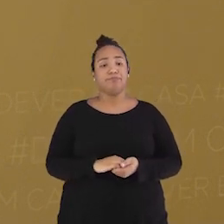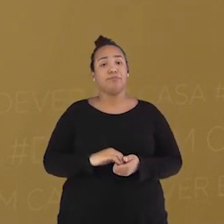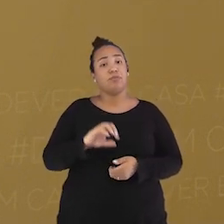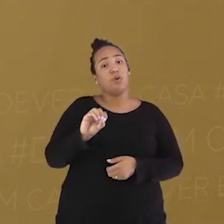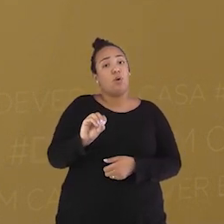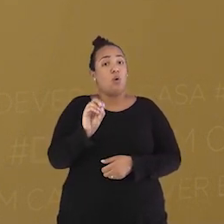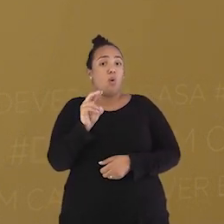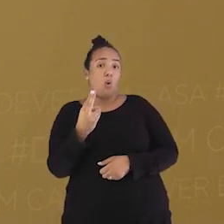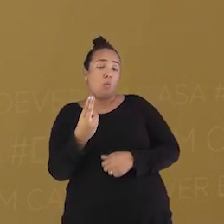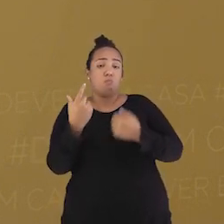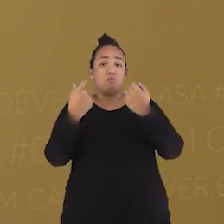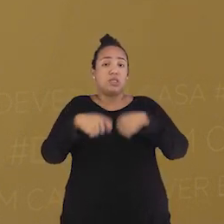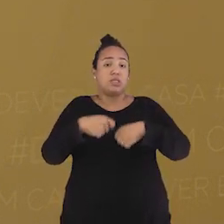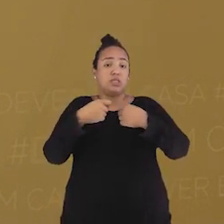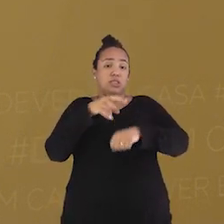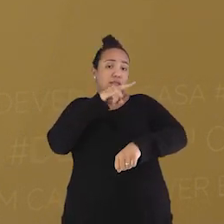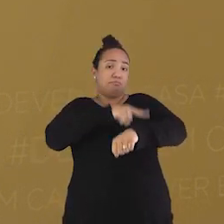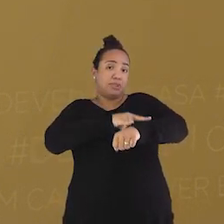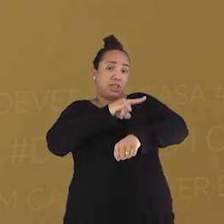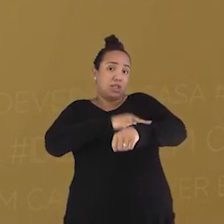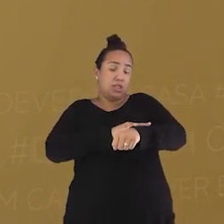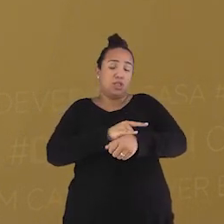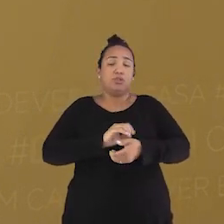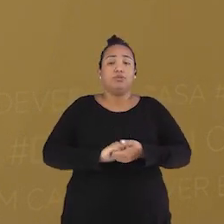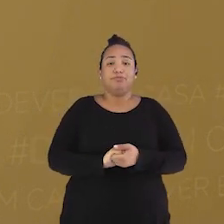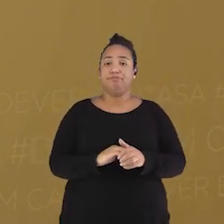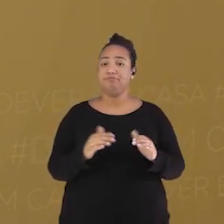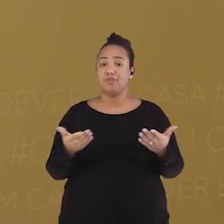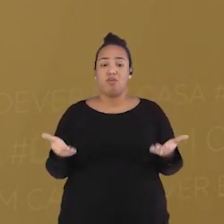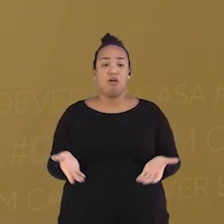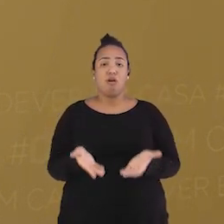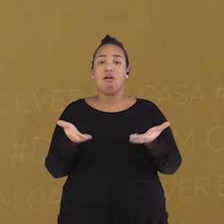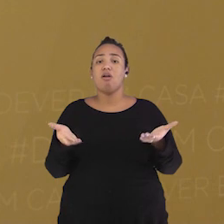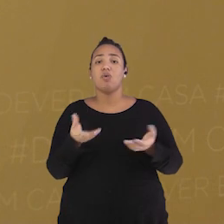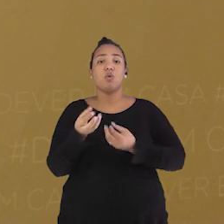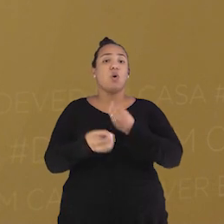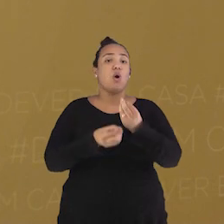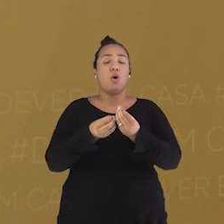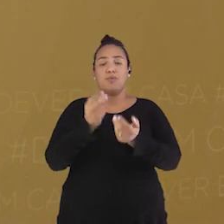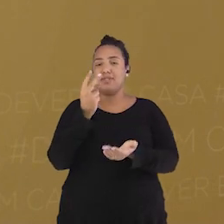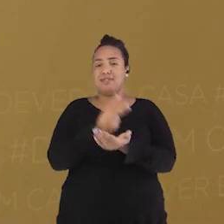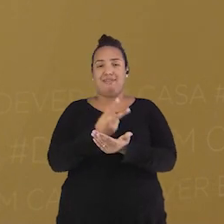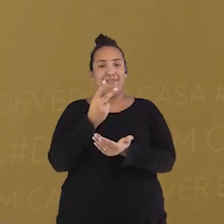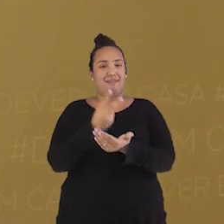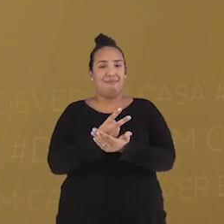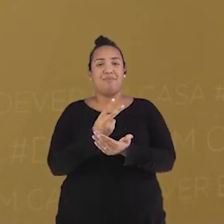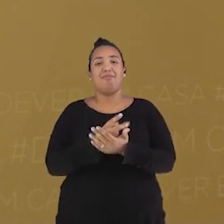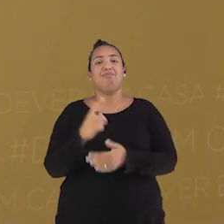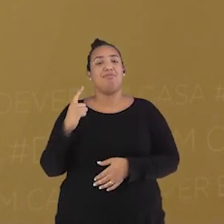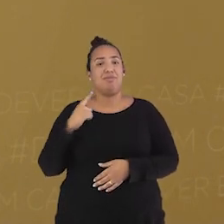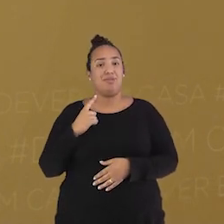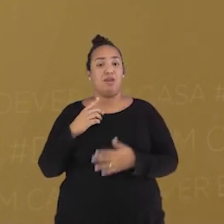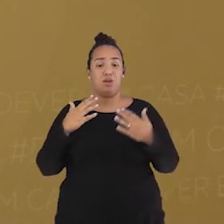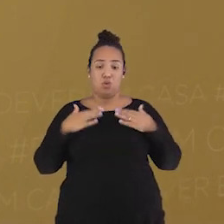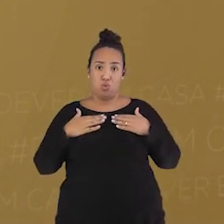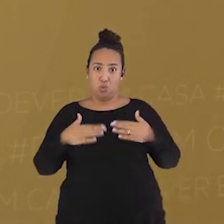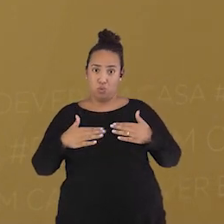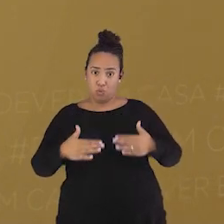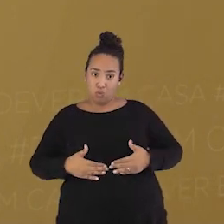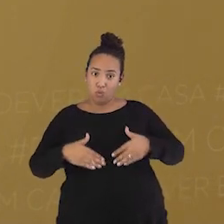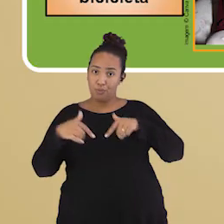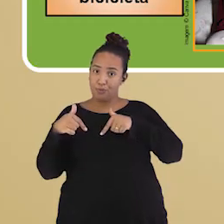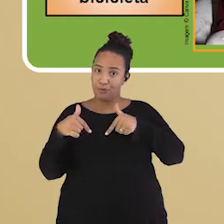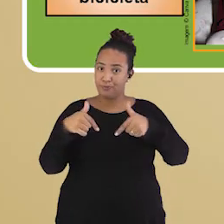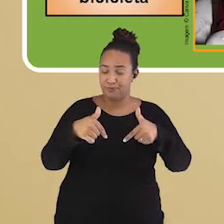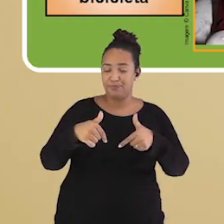necessidade de ir ao banheiro. Esses estímulos surgem a todo momento e o organismo reagem em